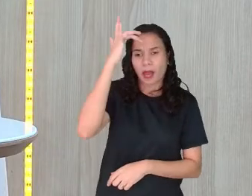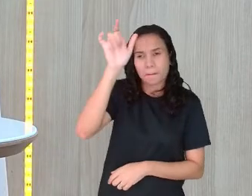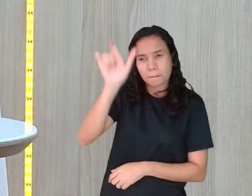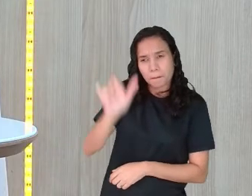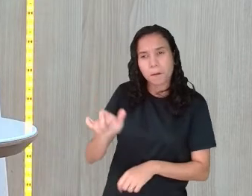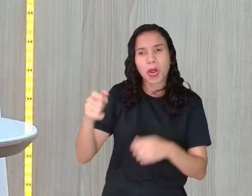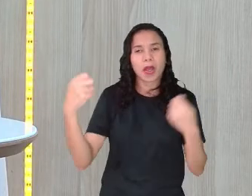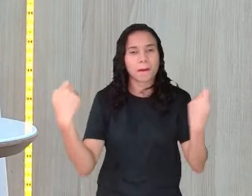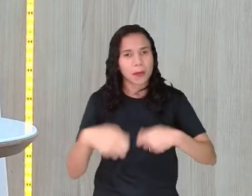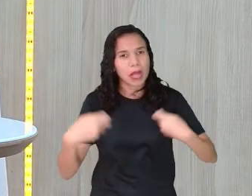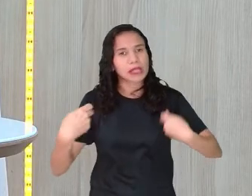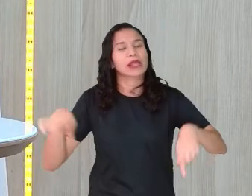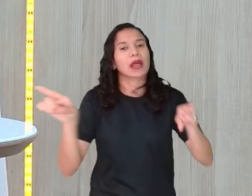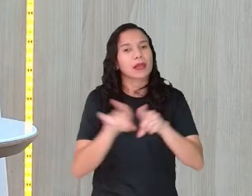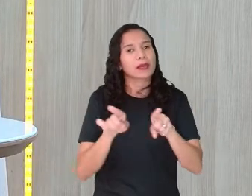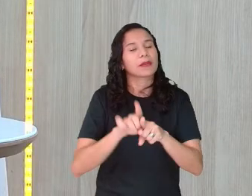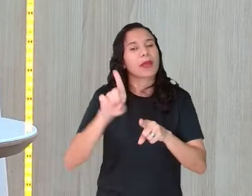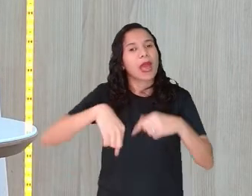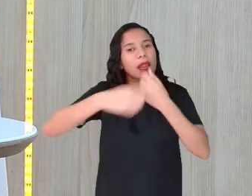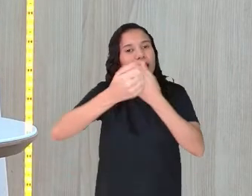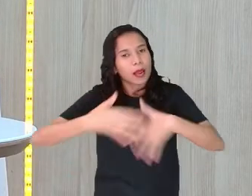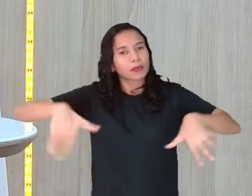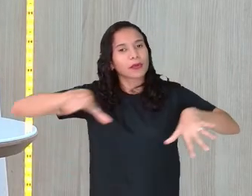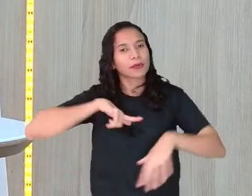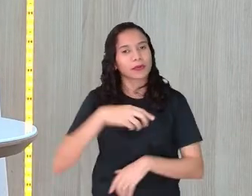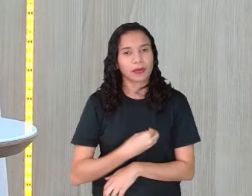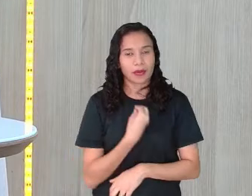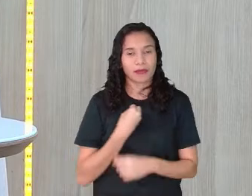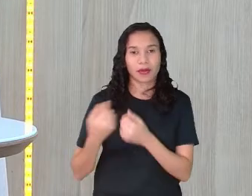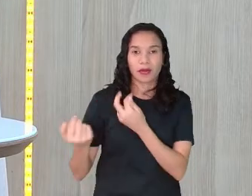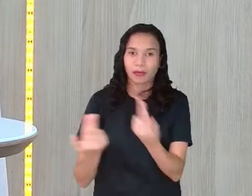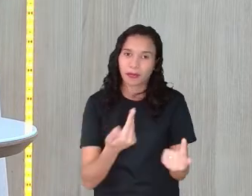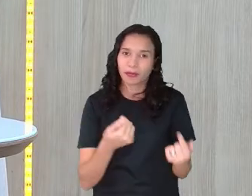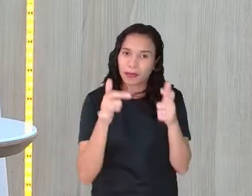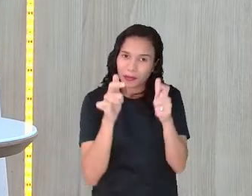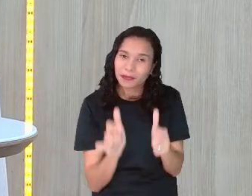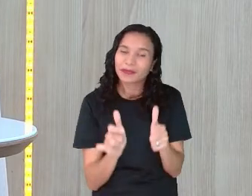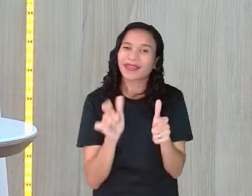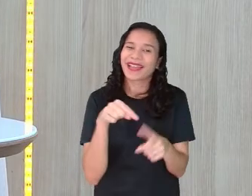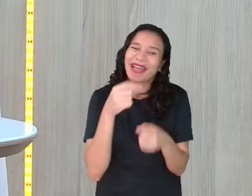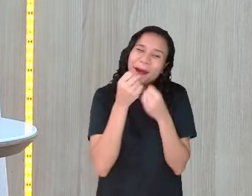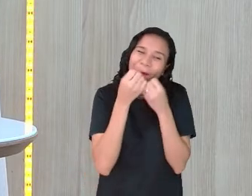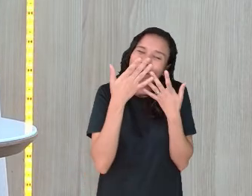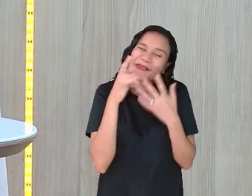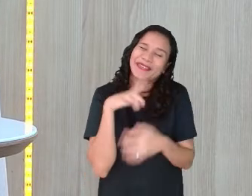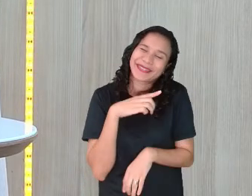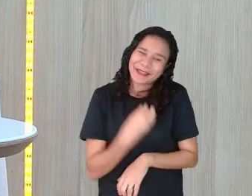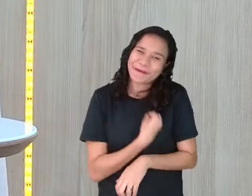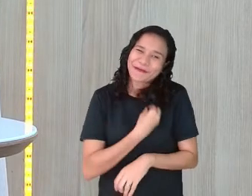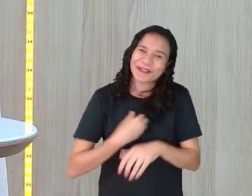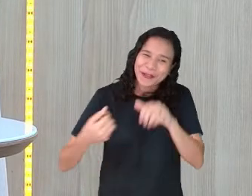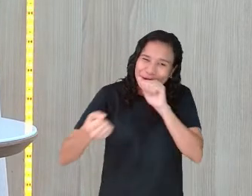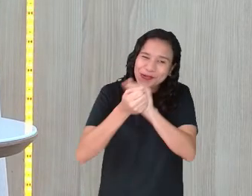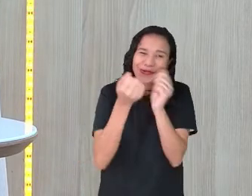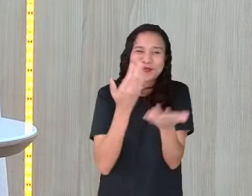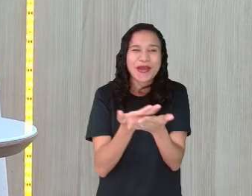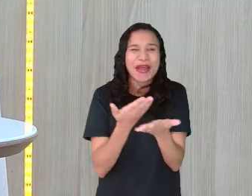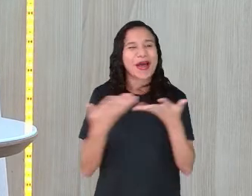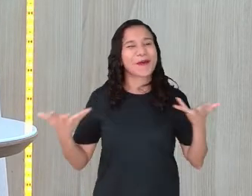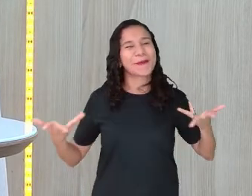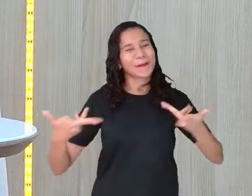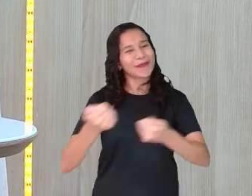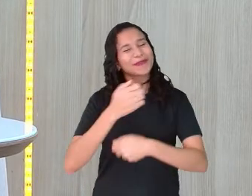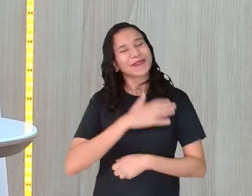que precisa, que também é natureza e convive nesse mesmo meio, né? Que bom estar aqui nessa aula, foi uma aula maravilhosa,